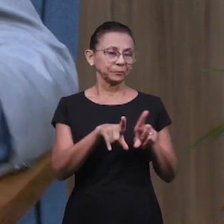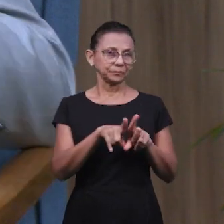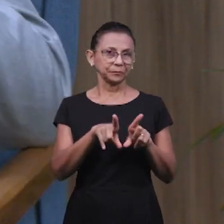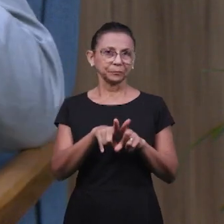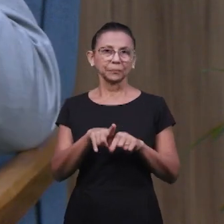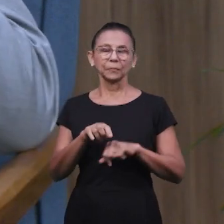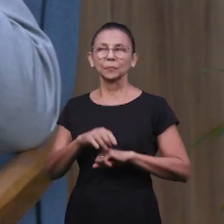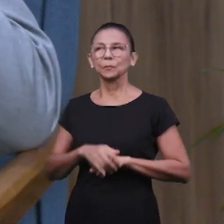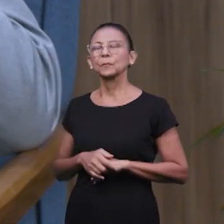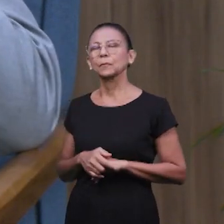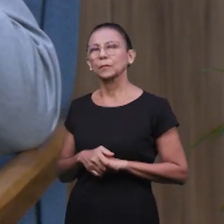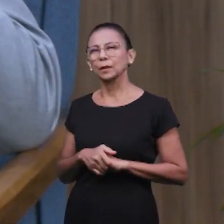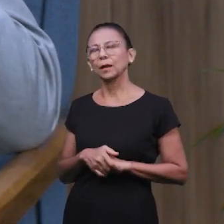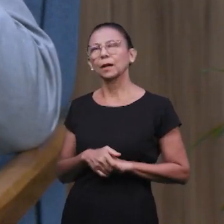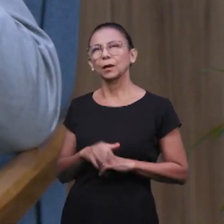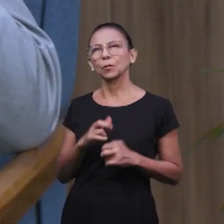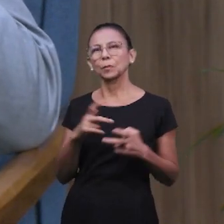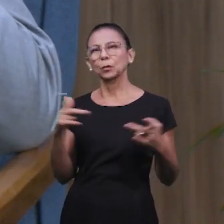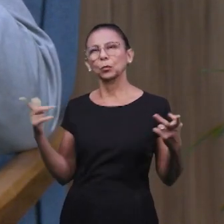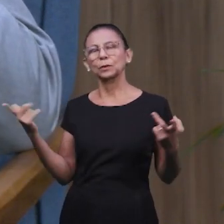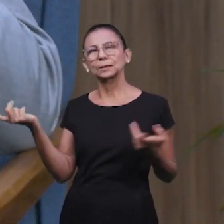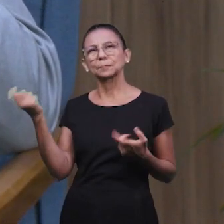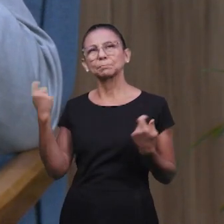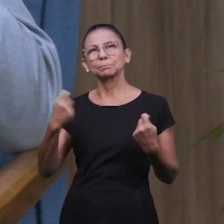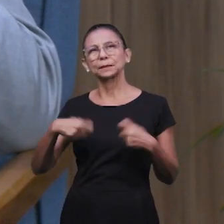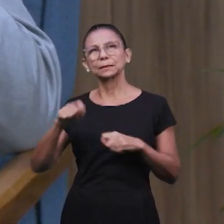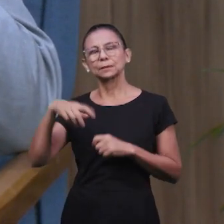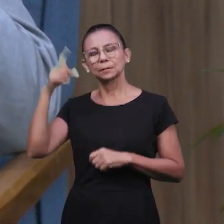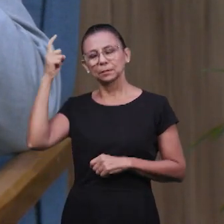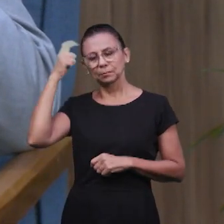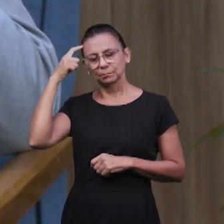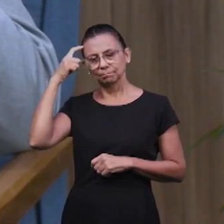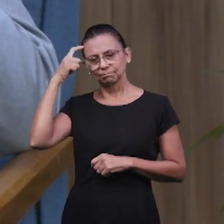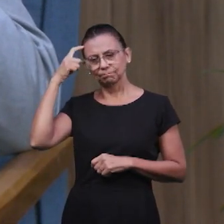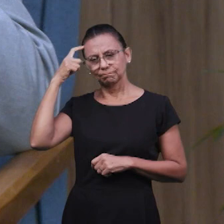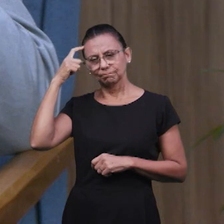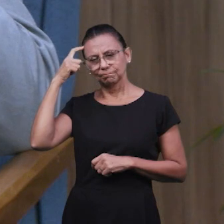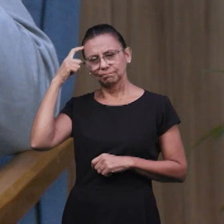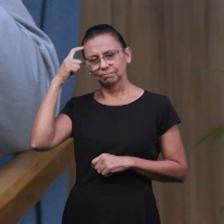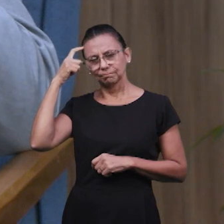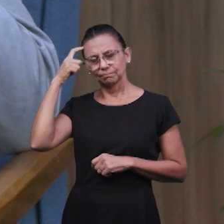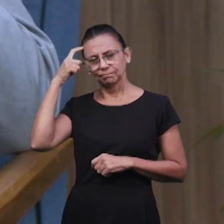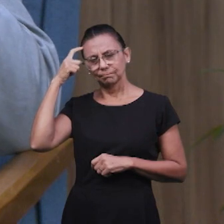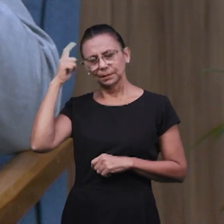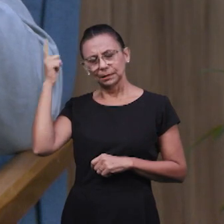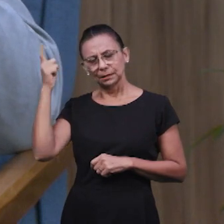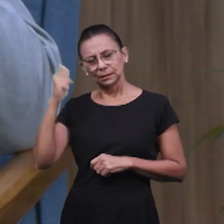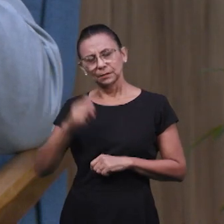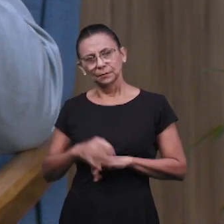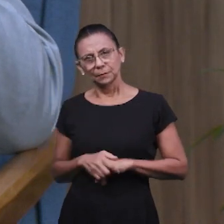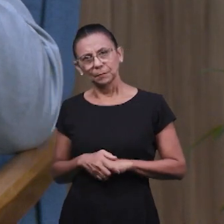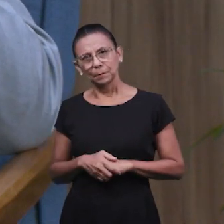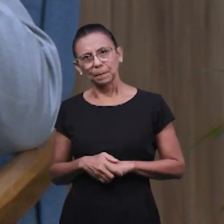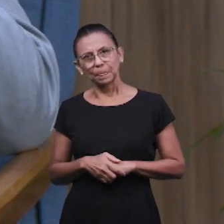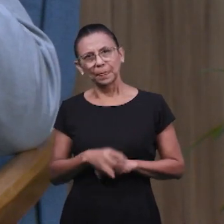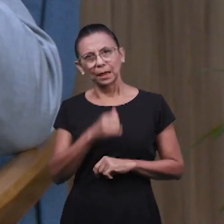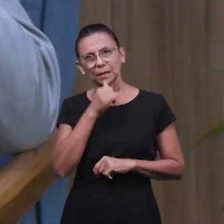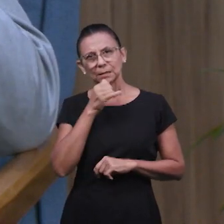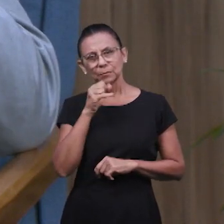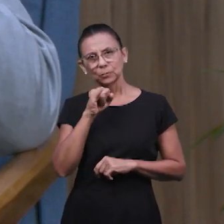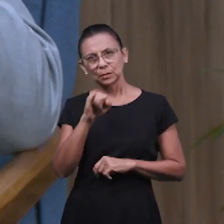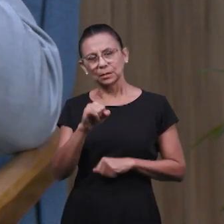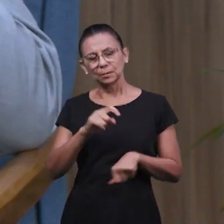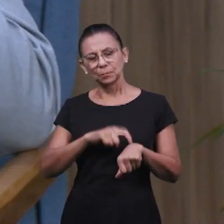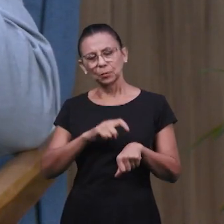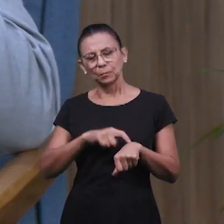e aliás é uma coisa que, como eu disse antes, que chama a reflexão, é o seguinte: se em algum